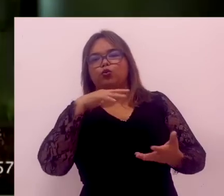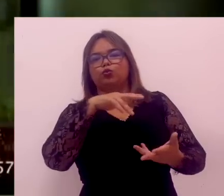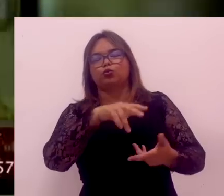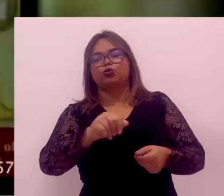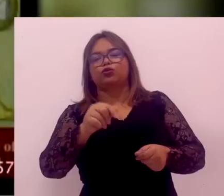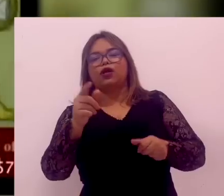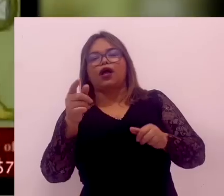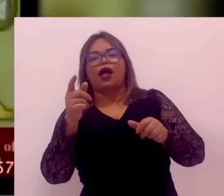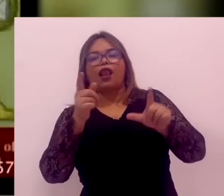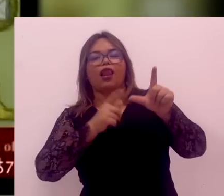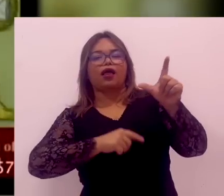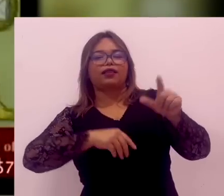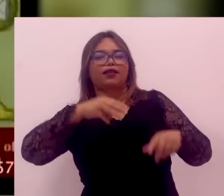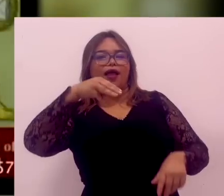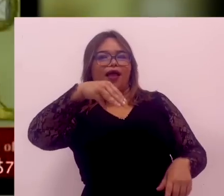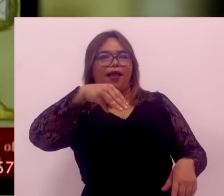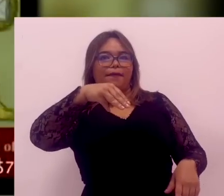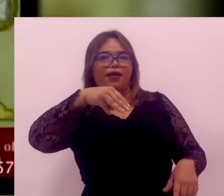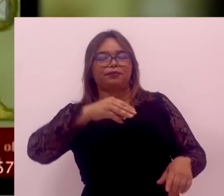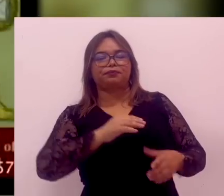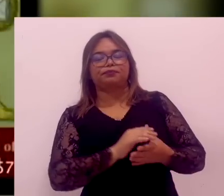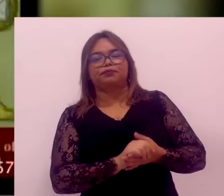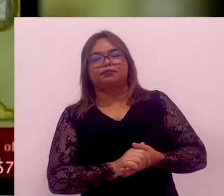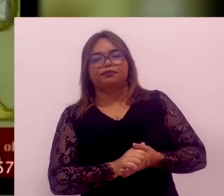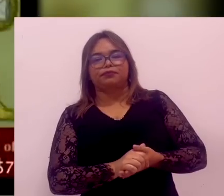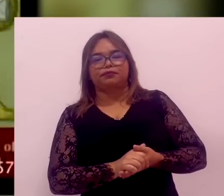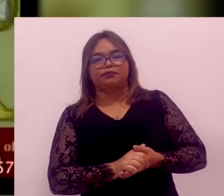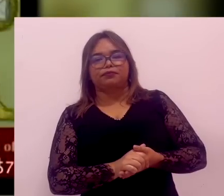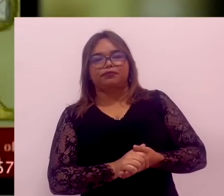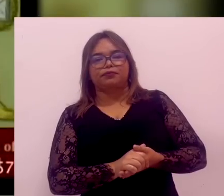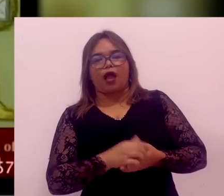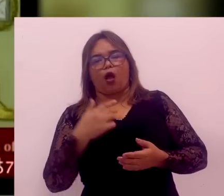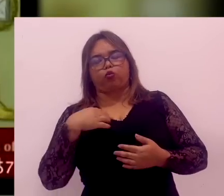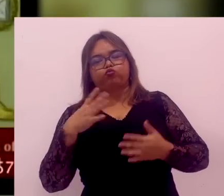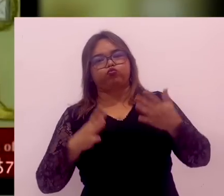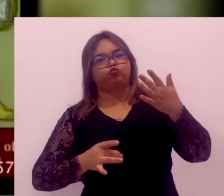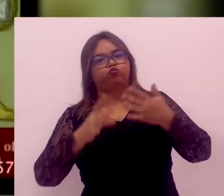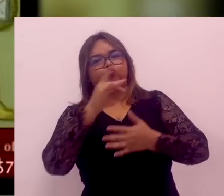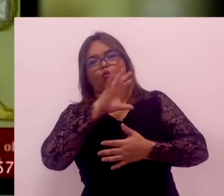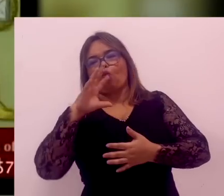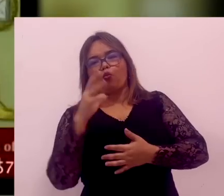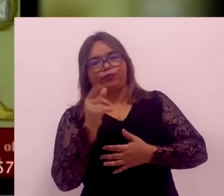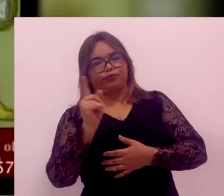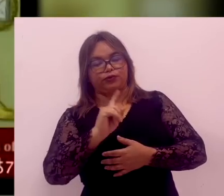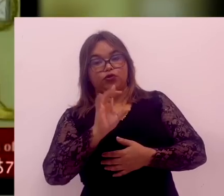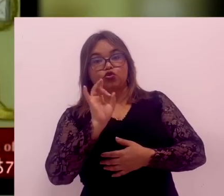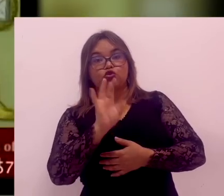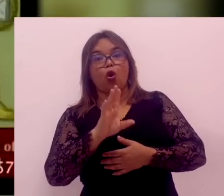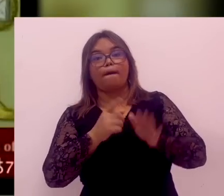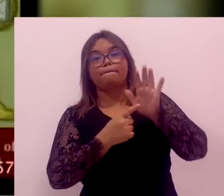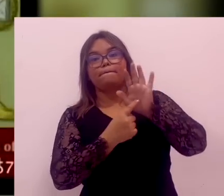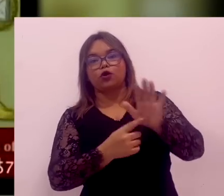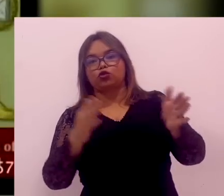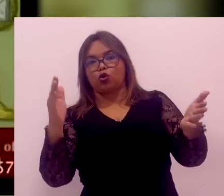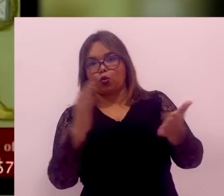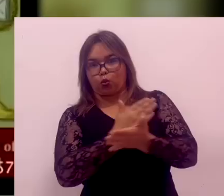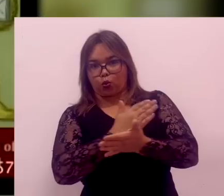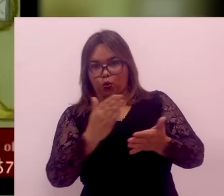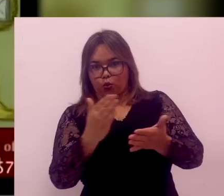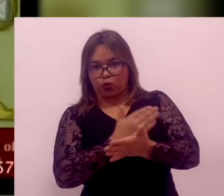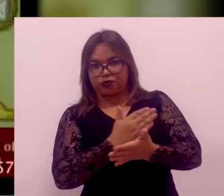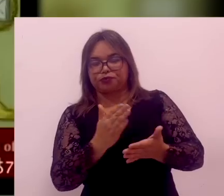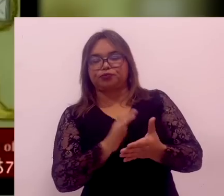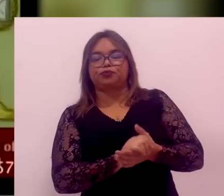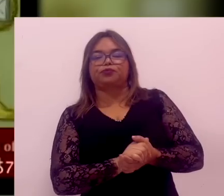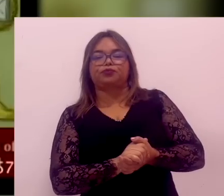Mas nós não vamos entrar em todos os detalhes. Eu só quero mostrar alguns deles. As chaves são muito importantes. Você as encontra em